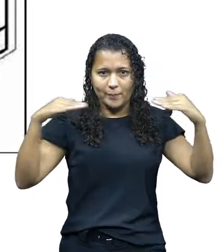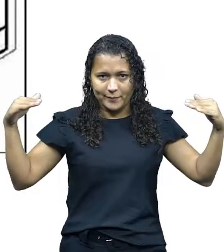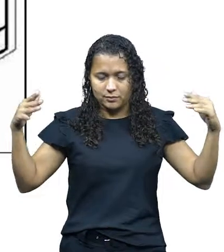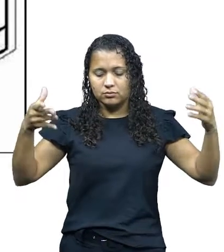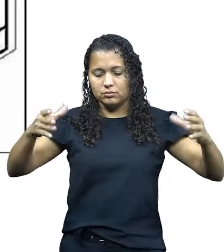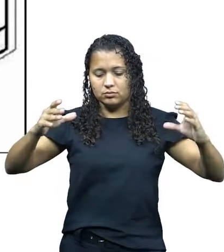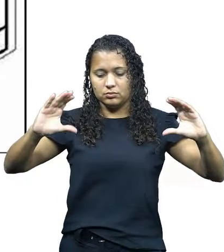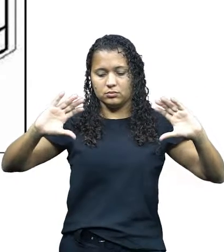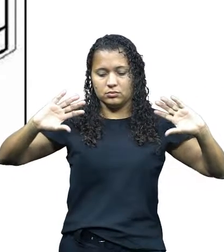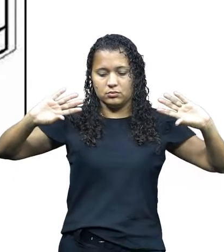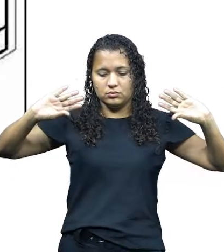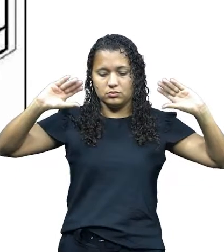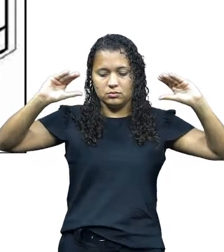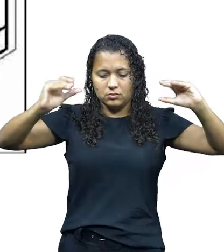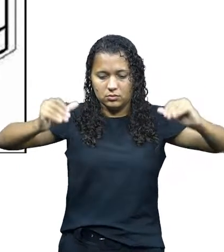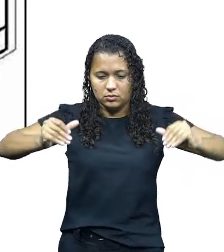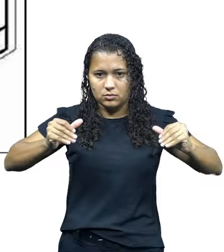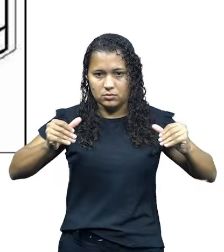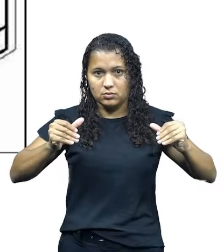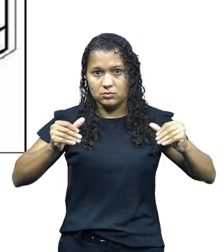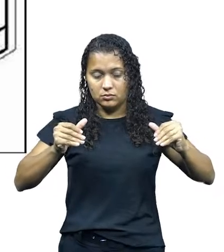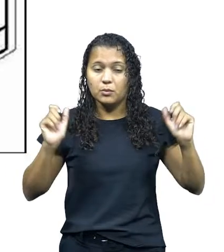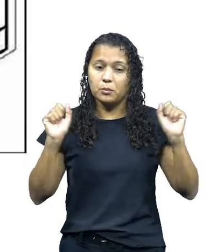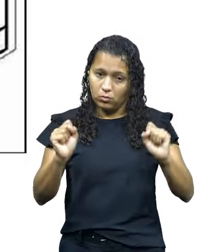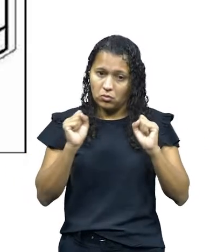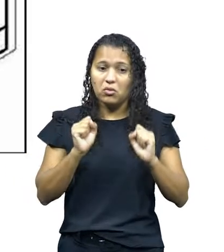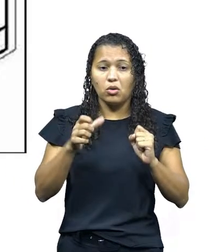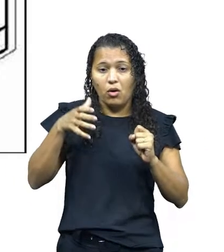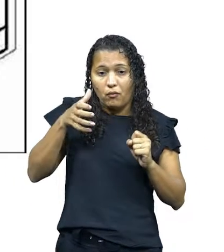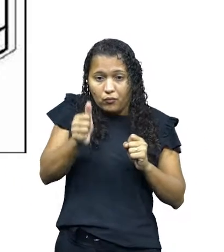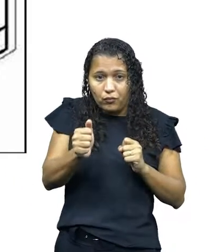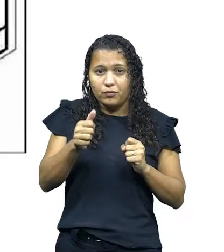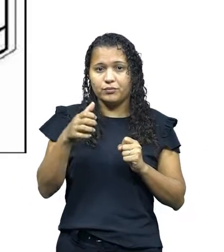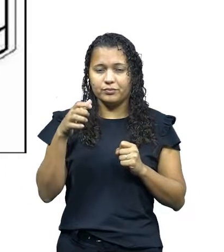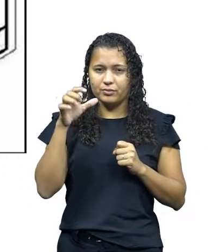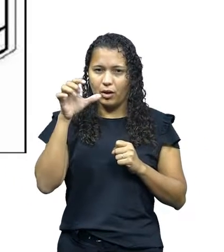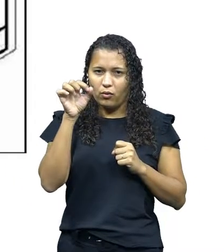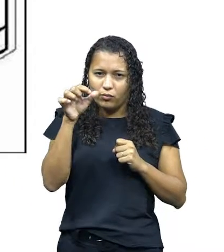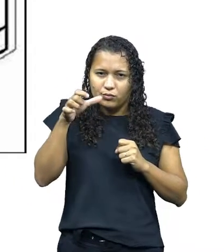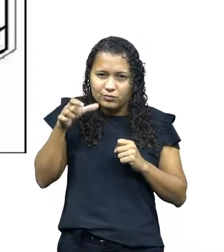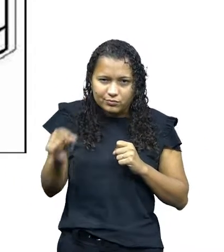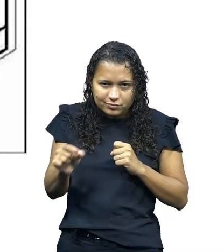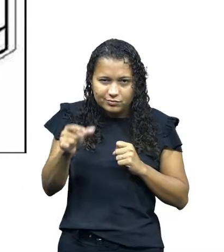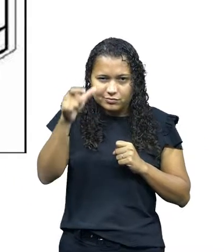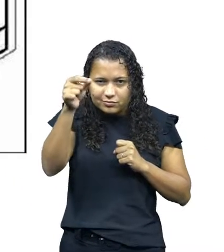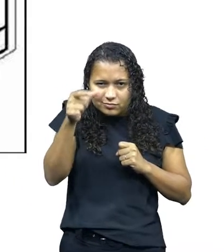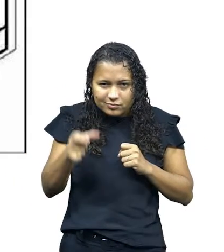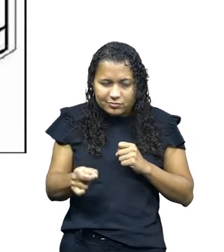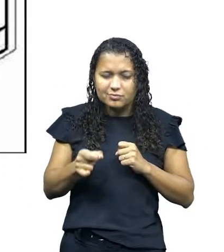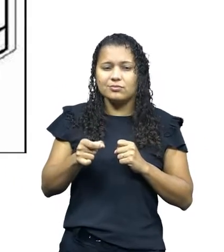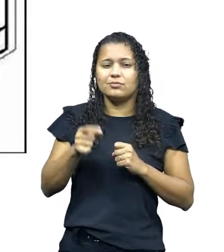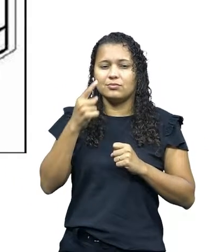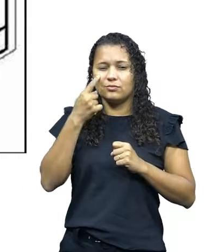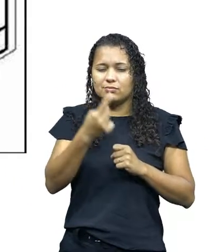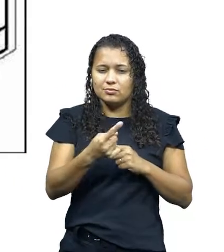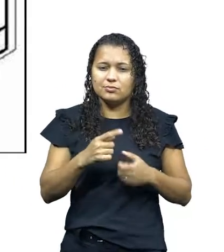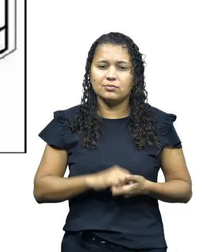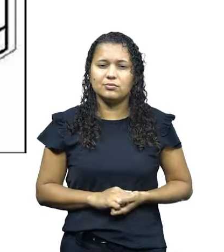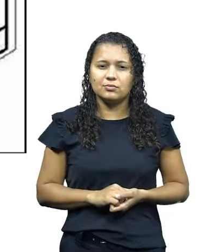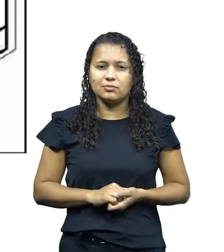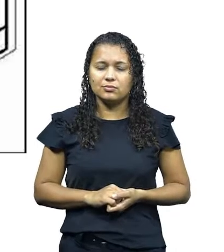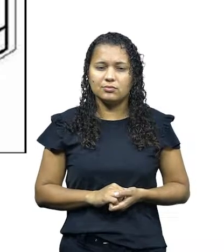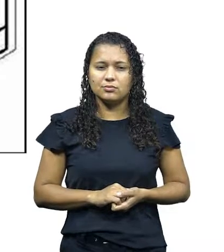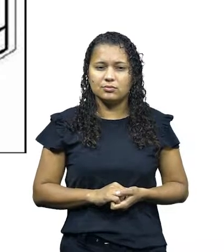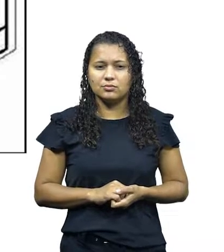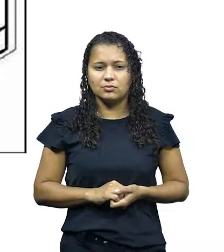dobra horizontal. E ela pode ser também perfurada, para o arquivamento, então a gente tem aqui a dobra superior no canto